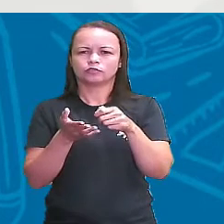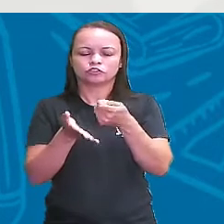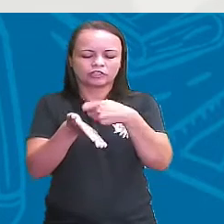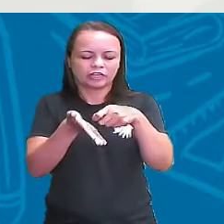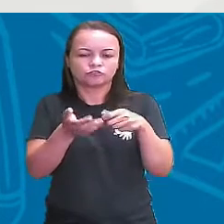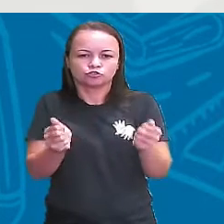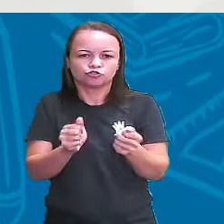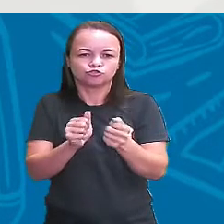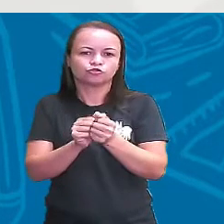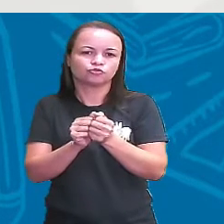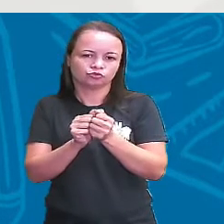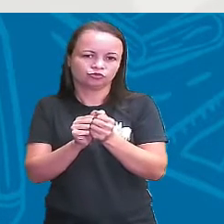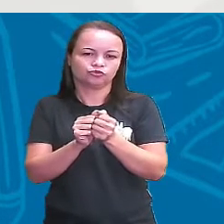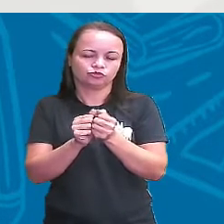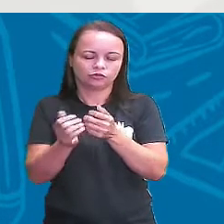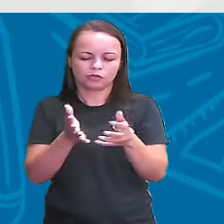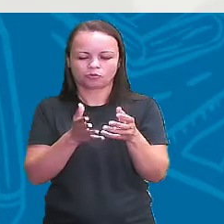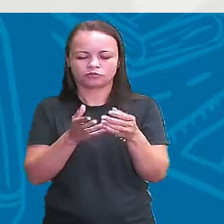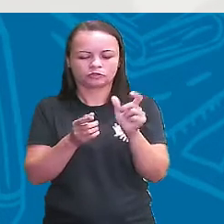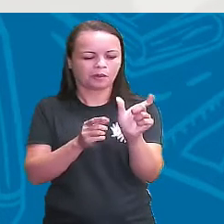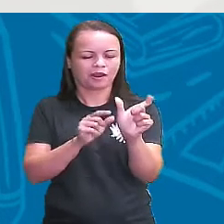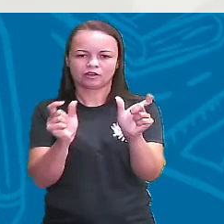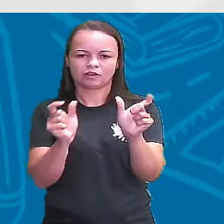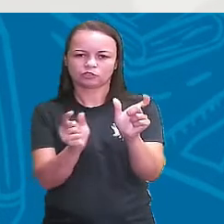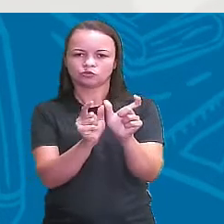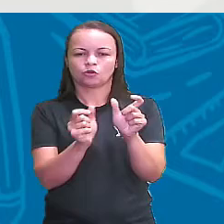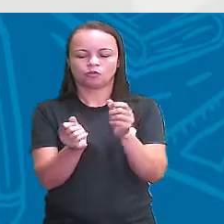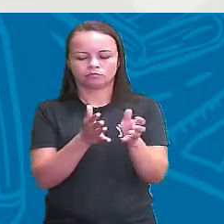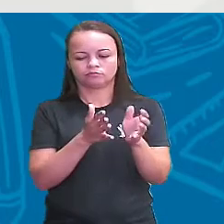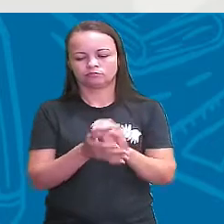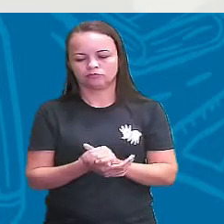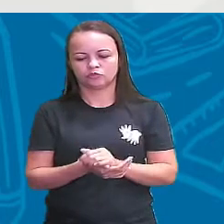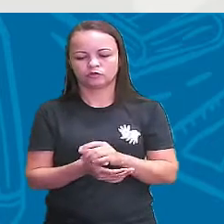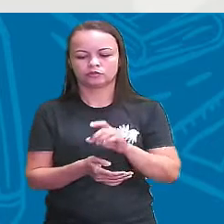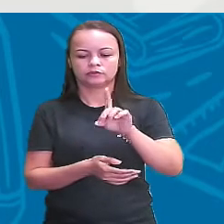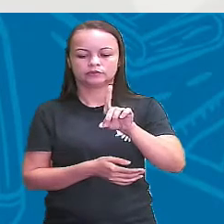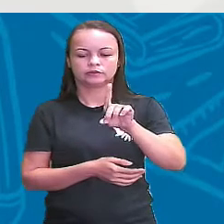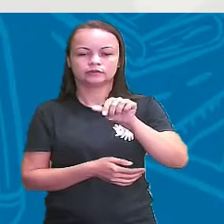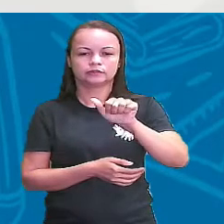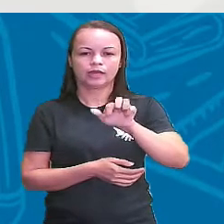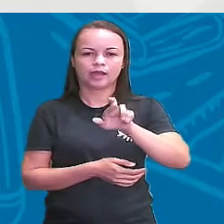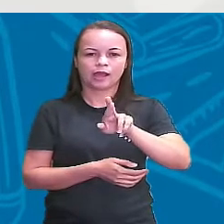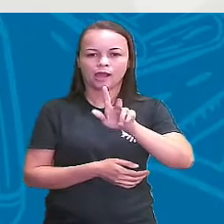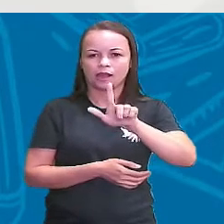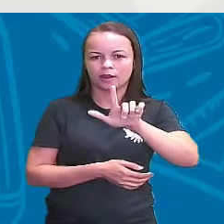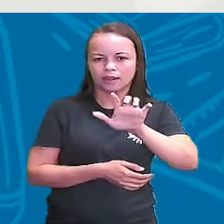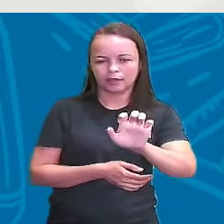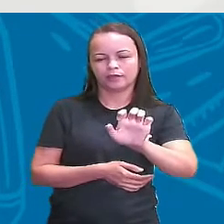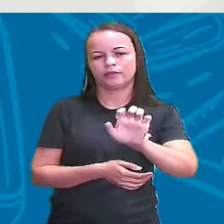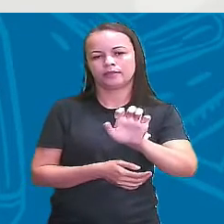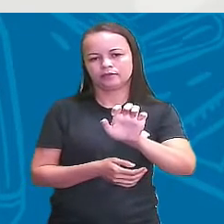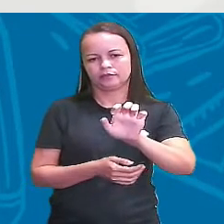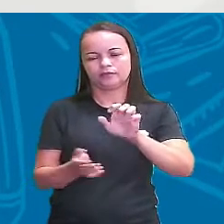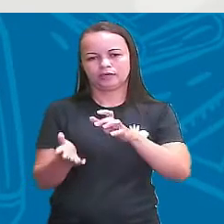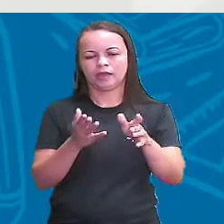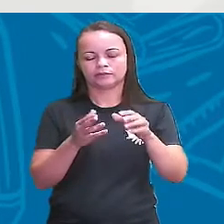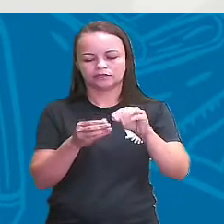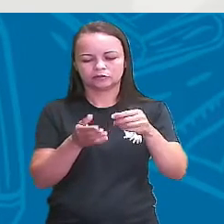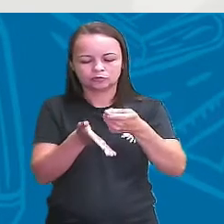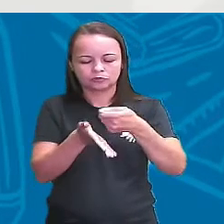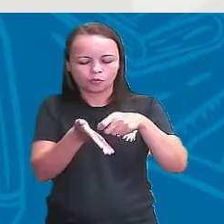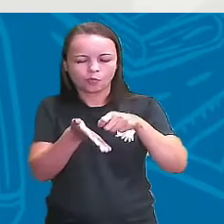só. Vou a darle a Ana el autógrafo. Ou cantando-lhe al niño,